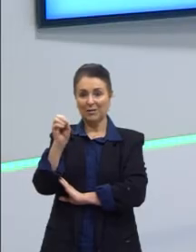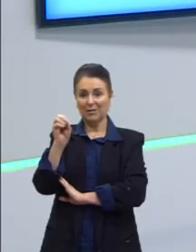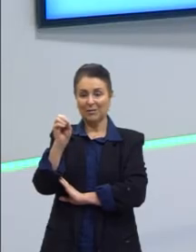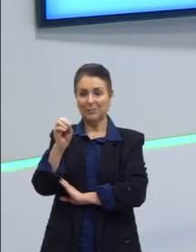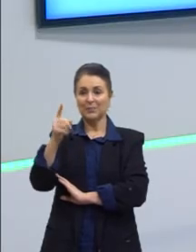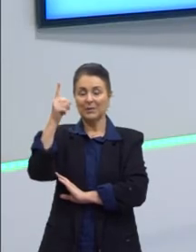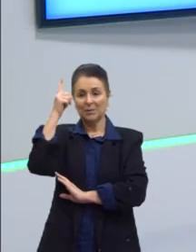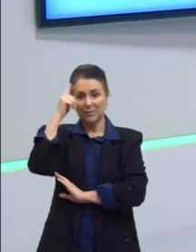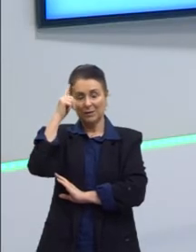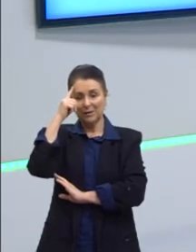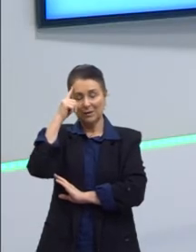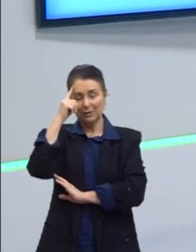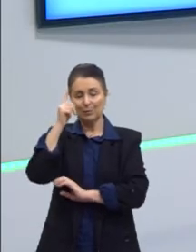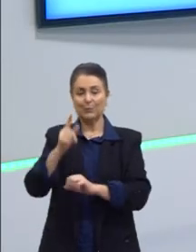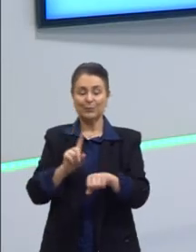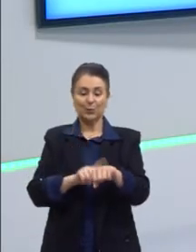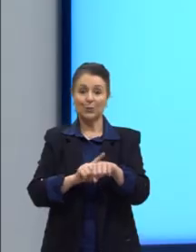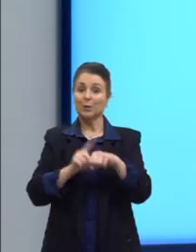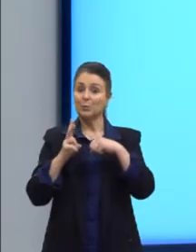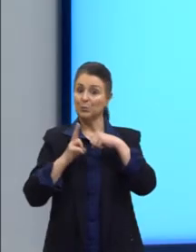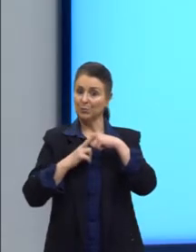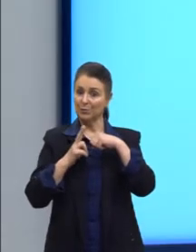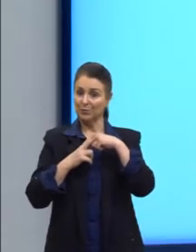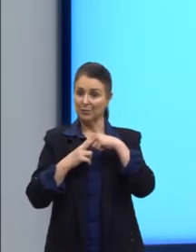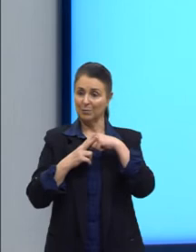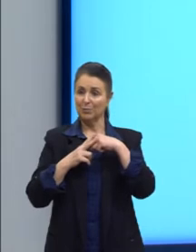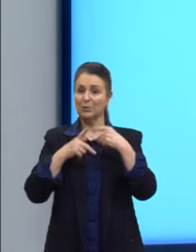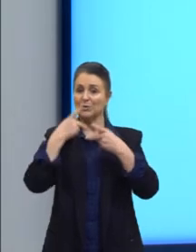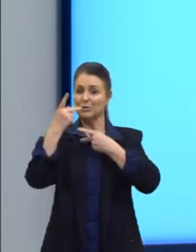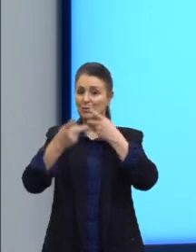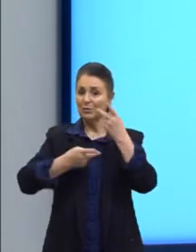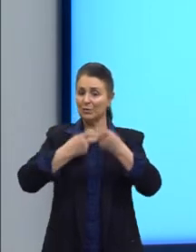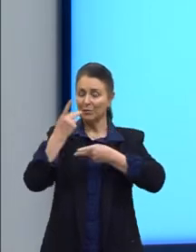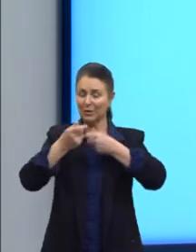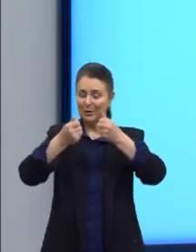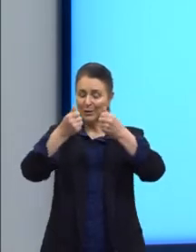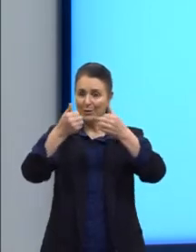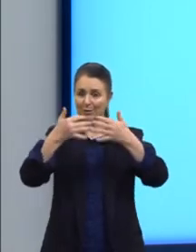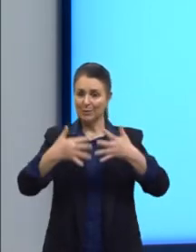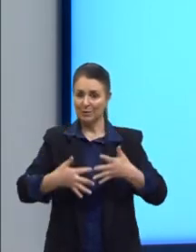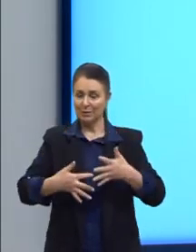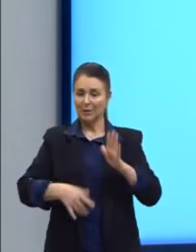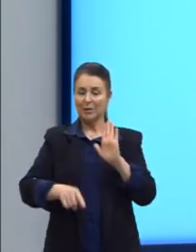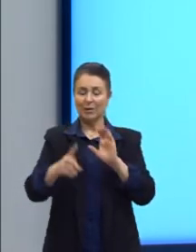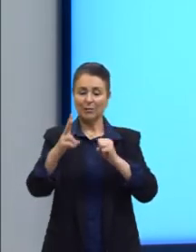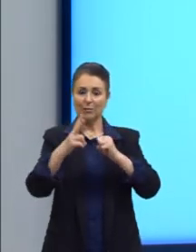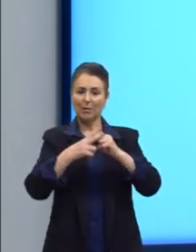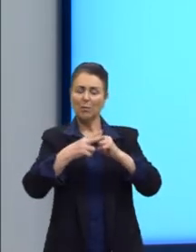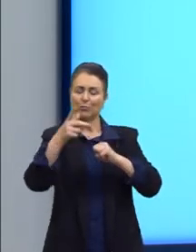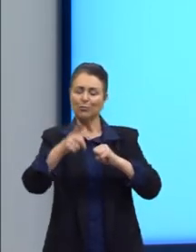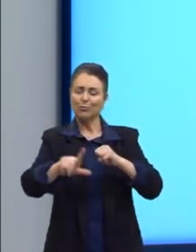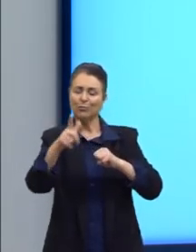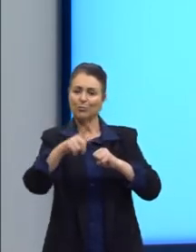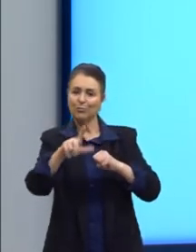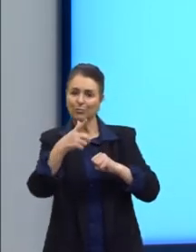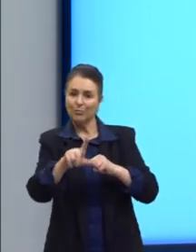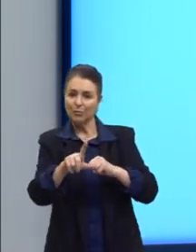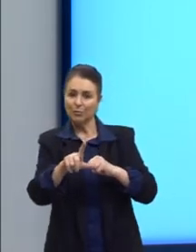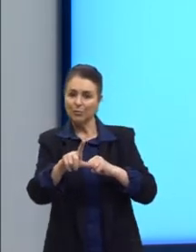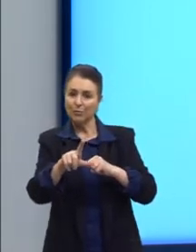pensando em tempo verbal quando a gente fala né em verbos ali que se repetem